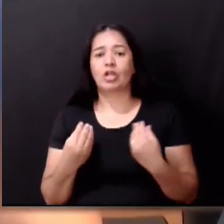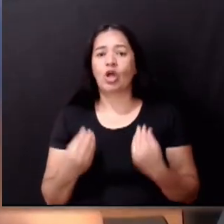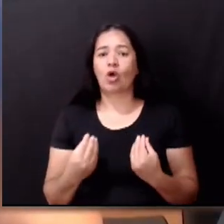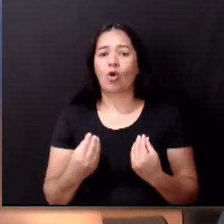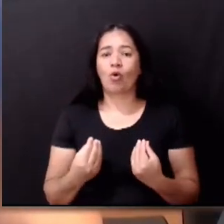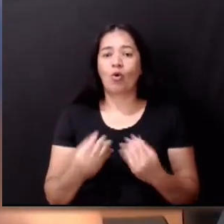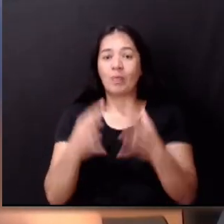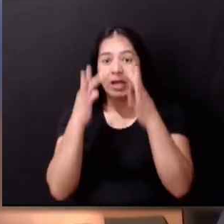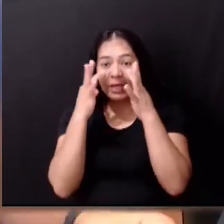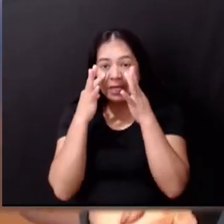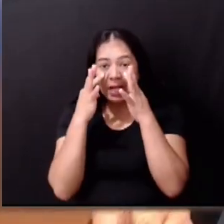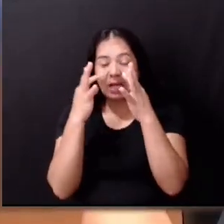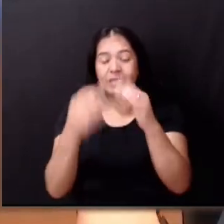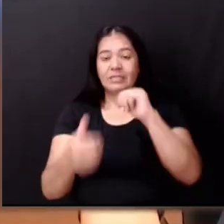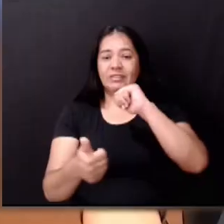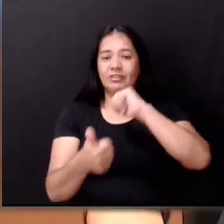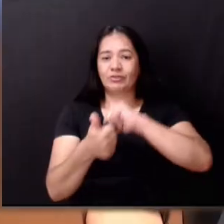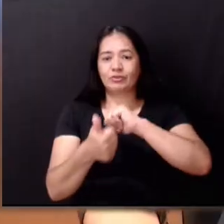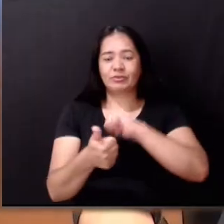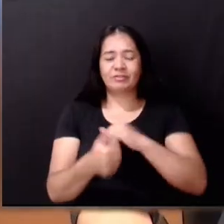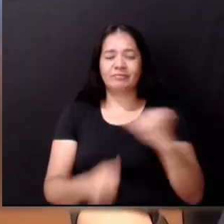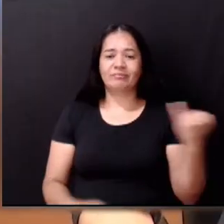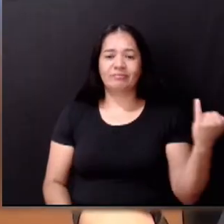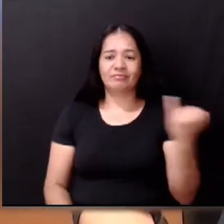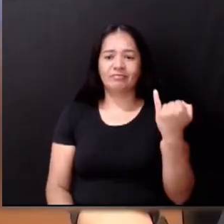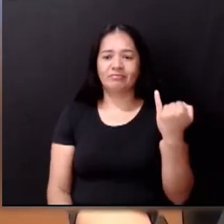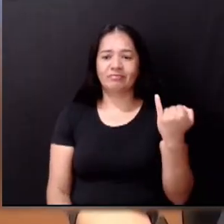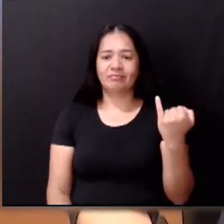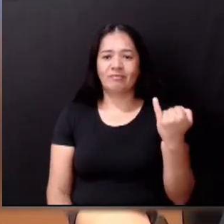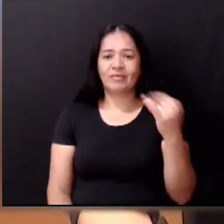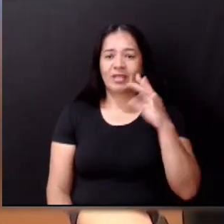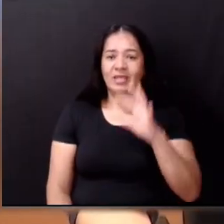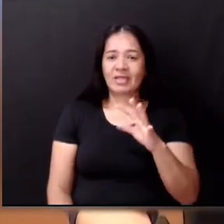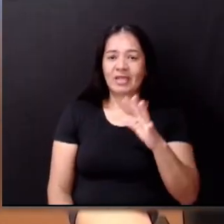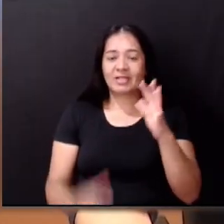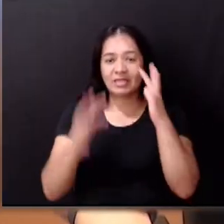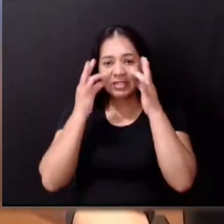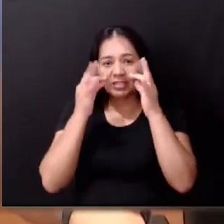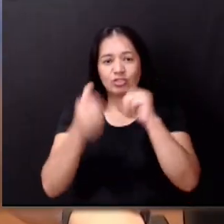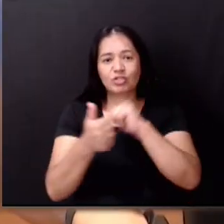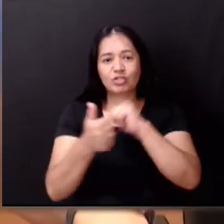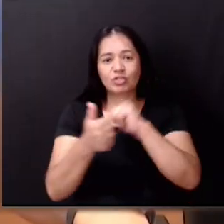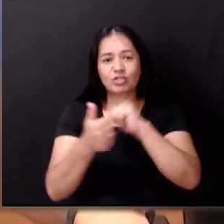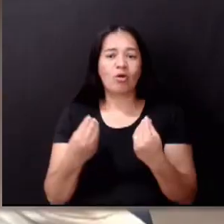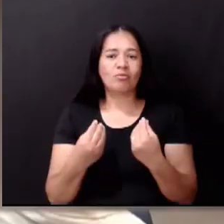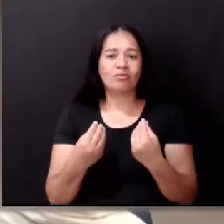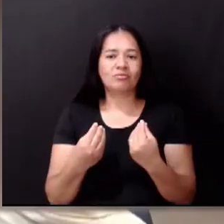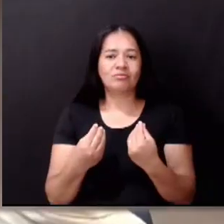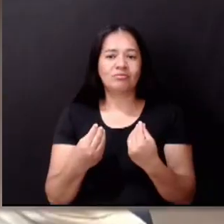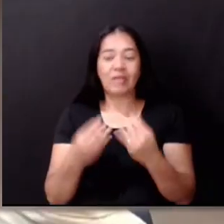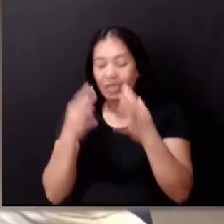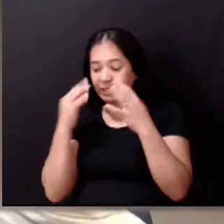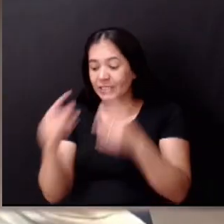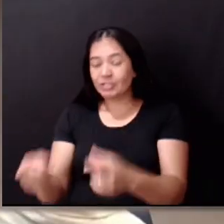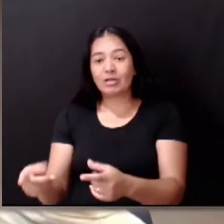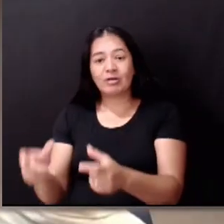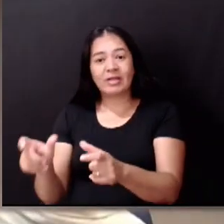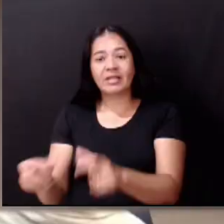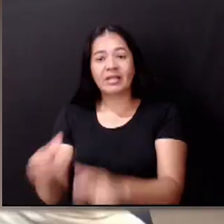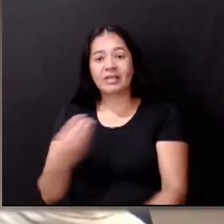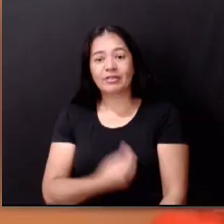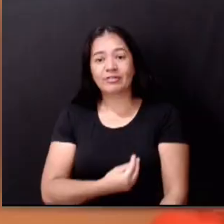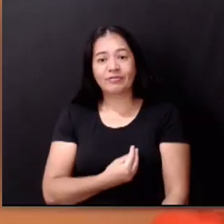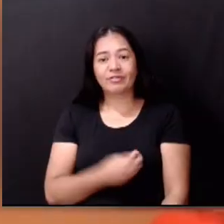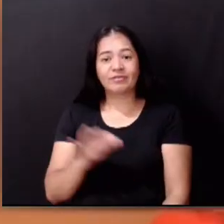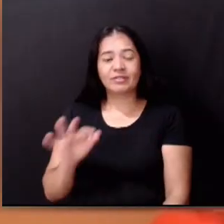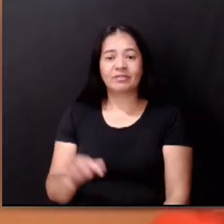é importante. E essa escuta de qualidade só vem escutando quem faz parte, quem vive dia a dia. Durante o simpósio, ainda